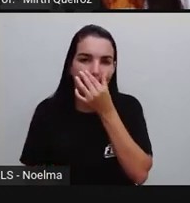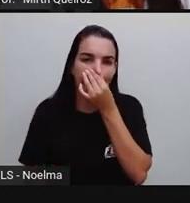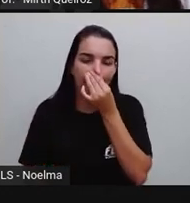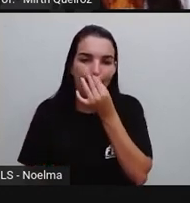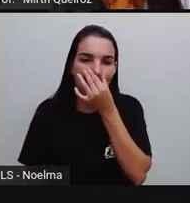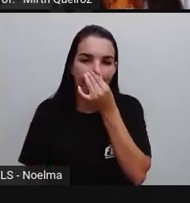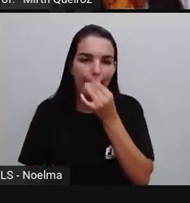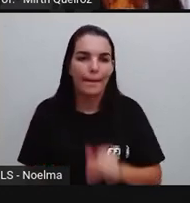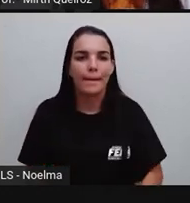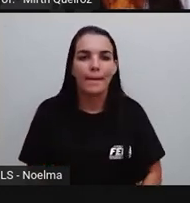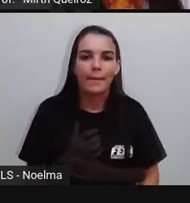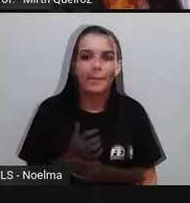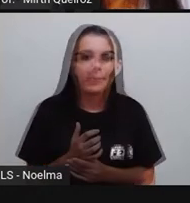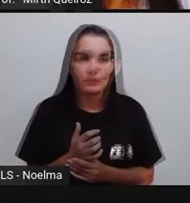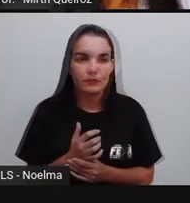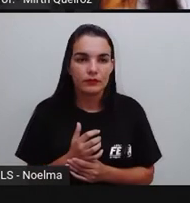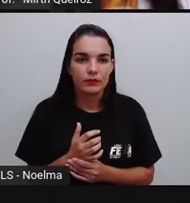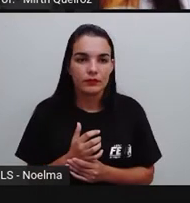Certo?